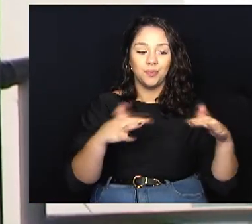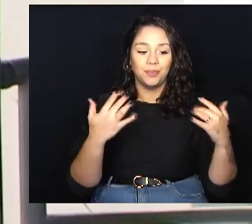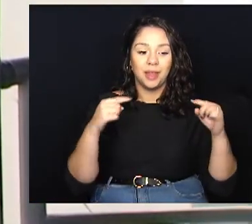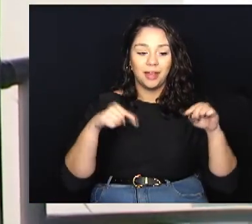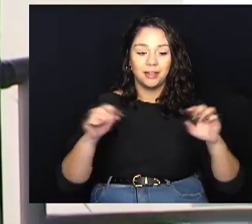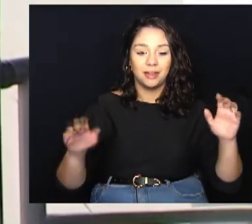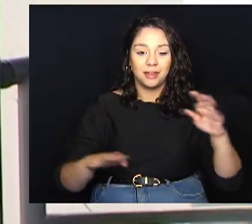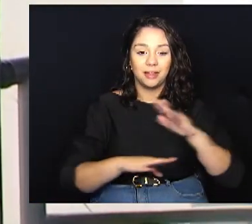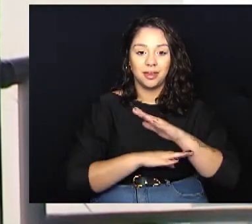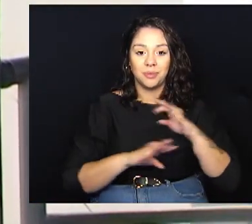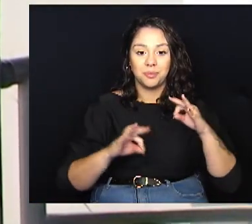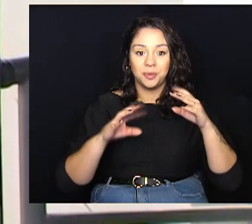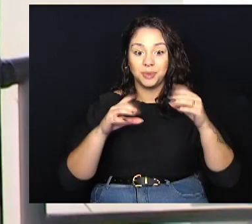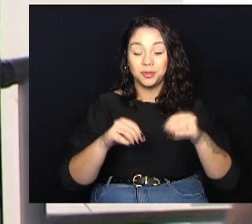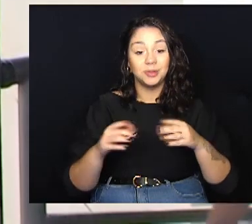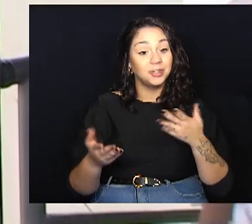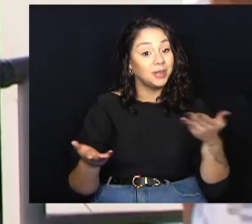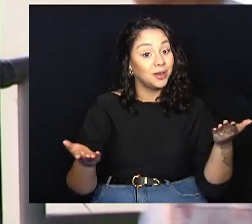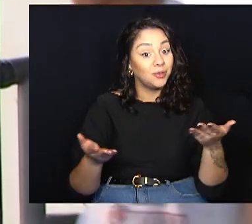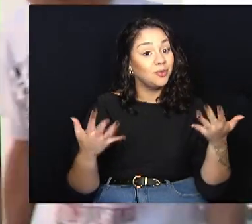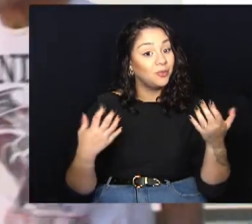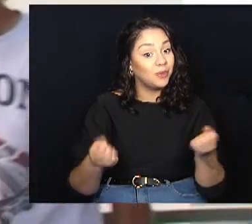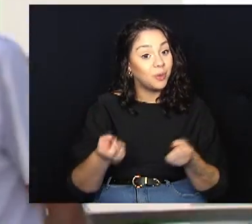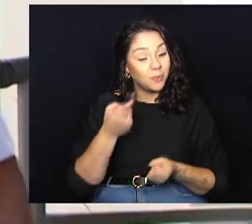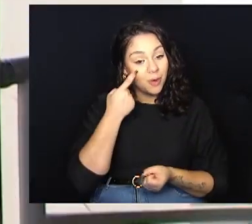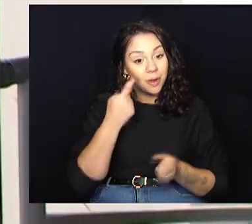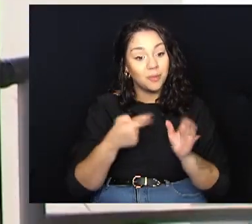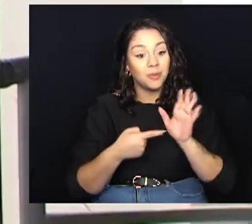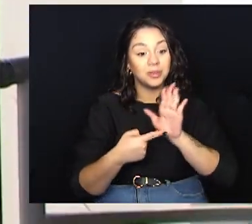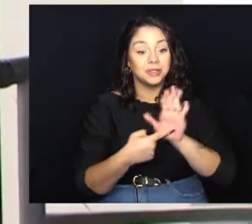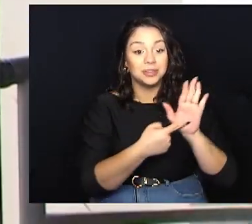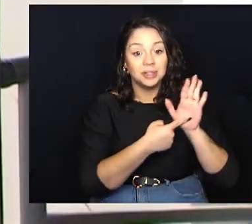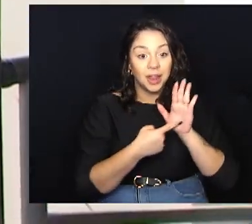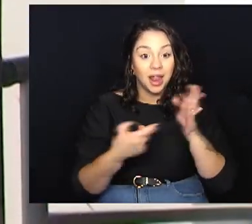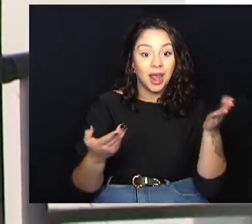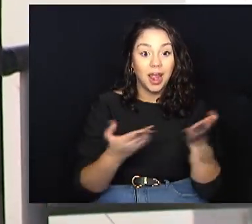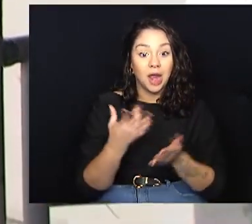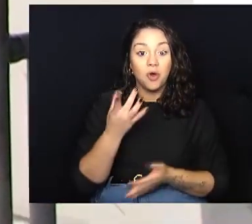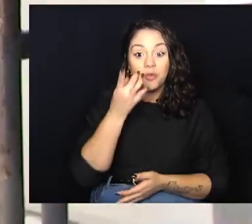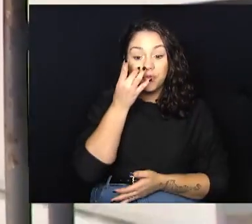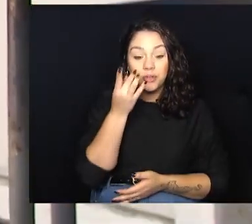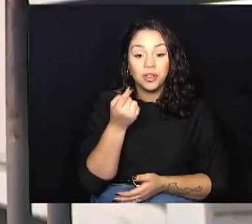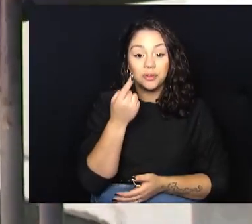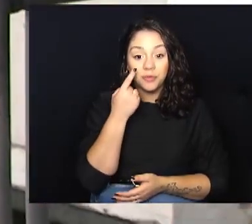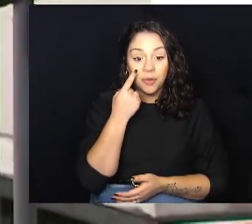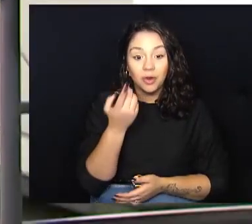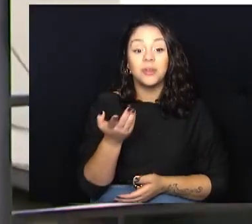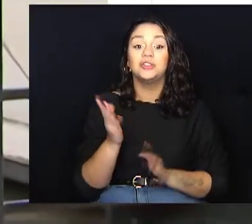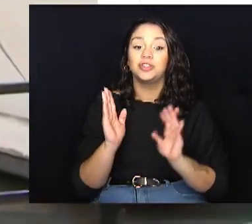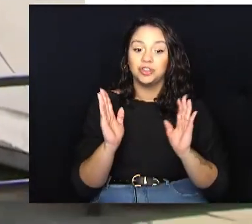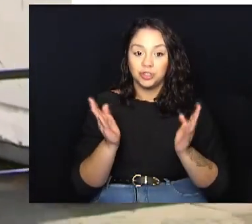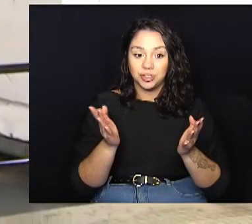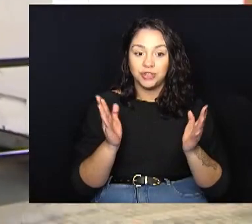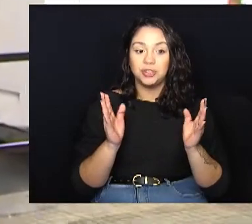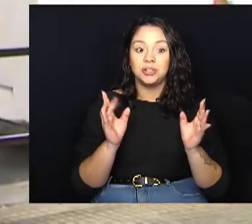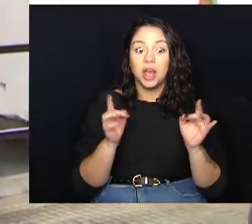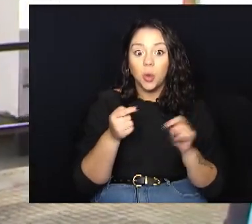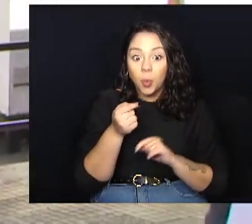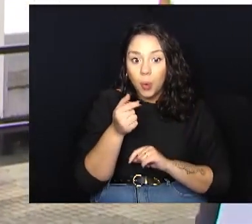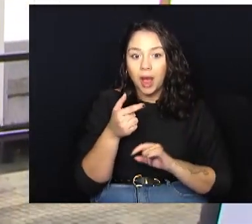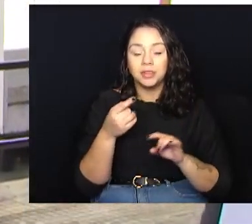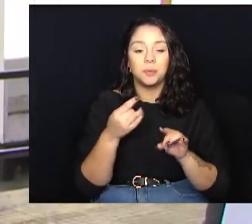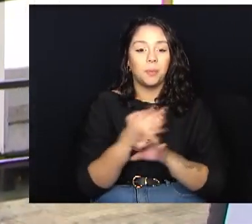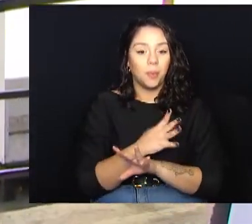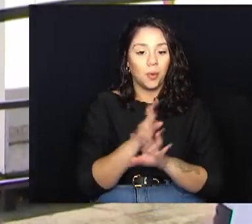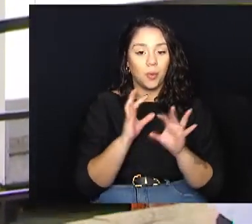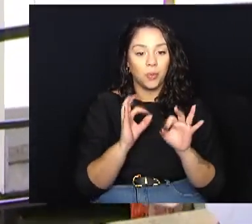câmara Total bom a gente vai mostrar para vocês aqui ao vivo que olha só já está quase tudo pronto